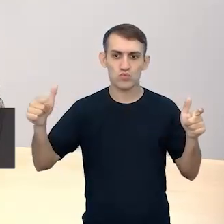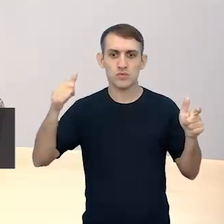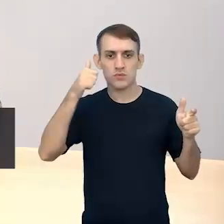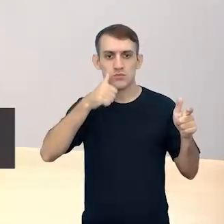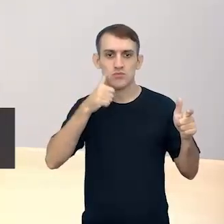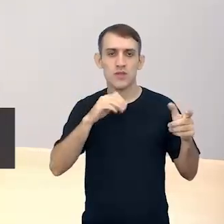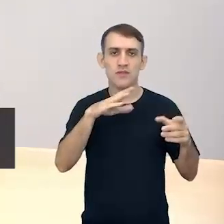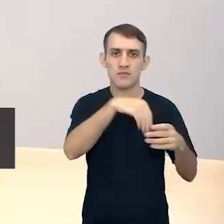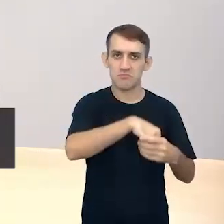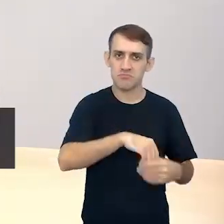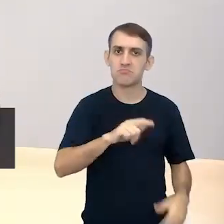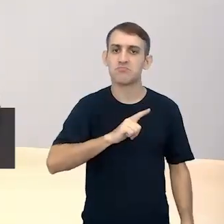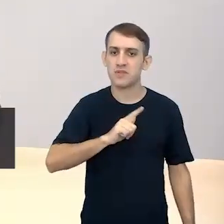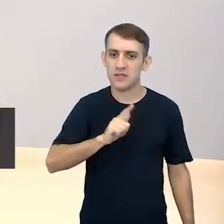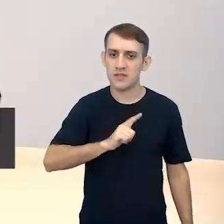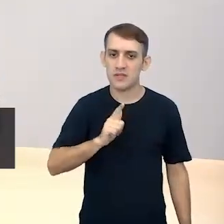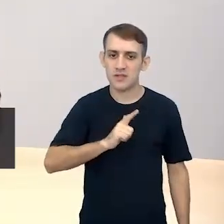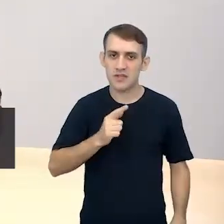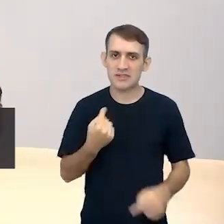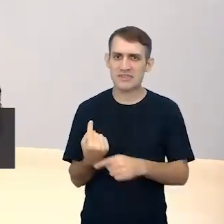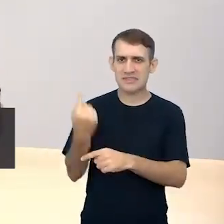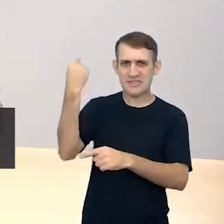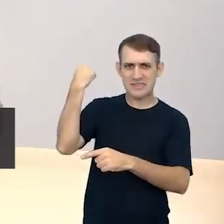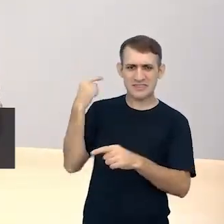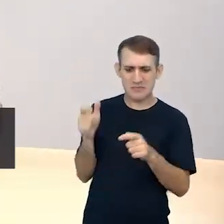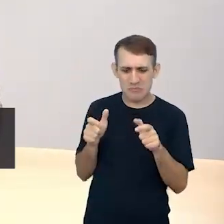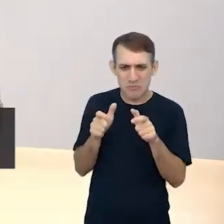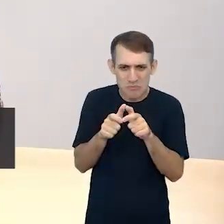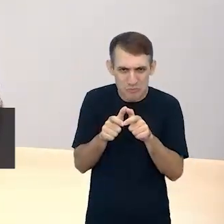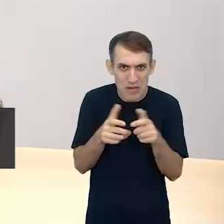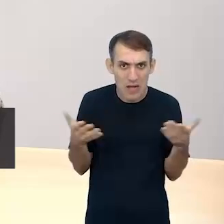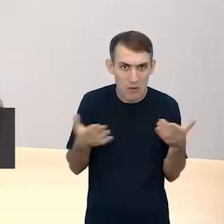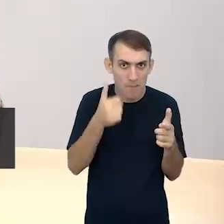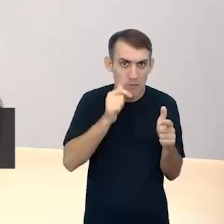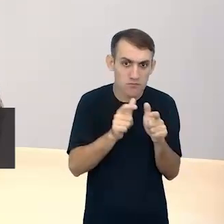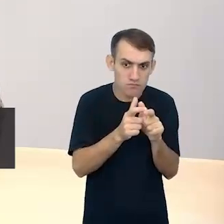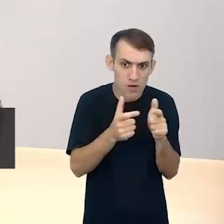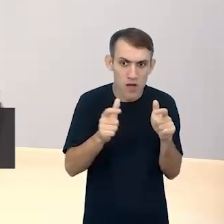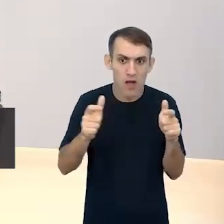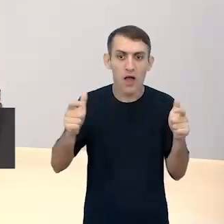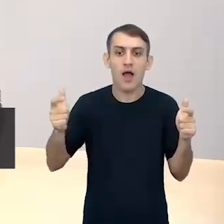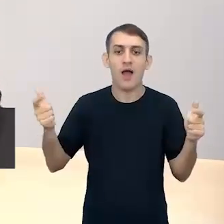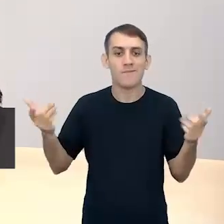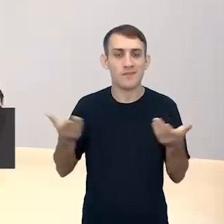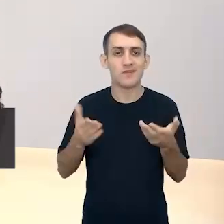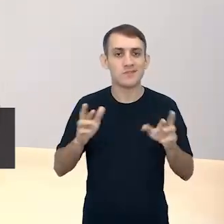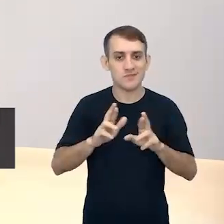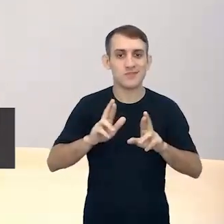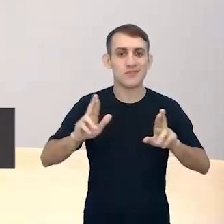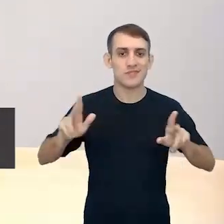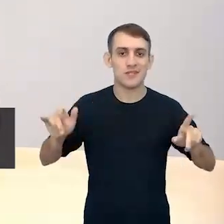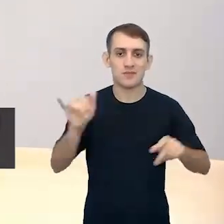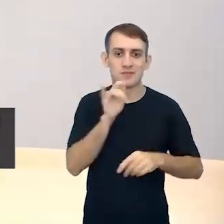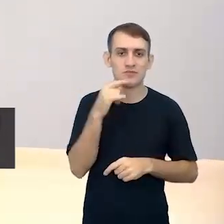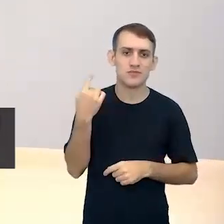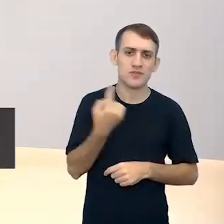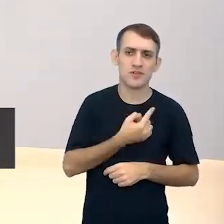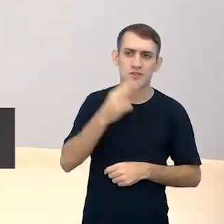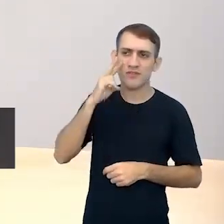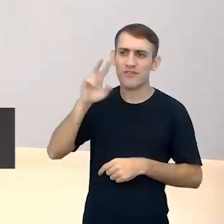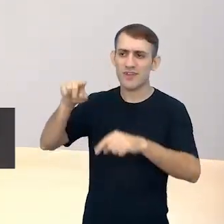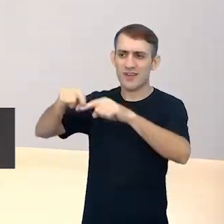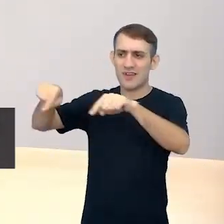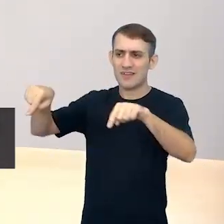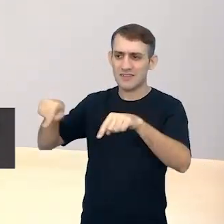a quantidade de mulheres, que antes eram pequenas. Isso é verdade. Antigamente era bem... Assim, você olhava assim na sala, assim,